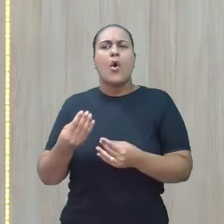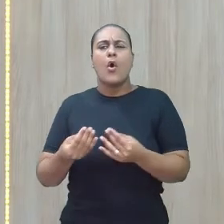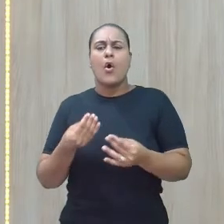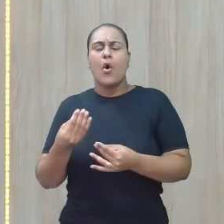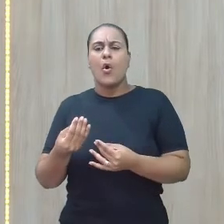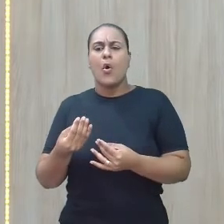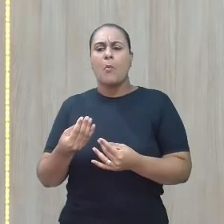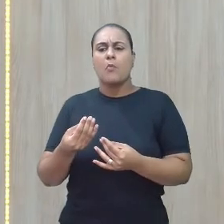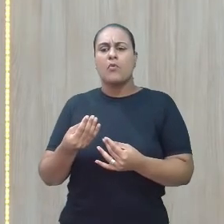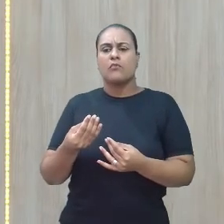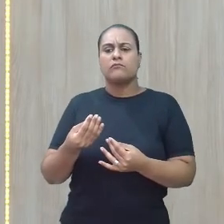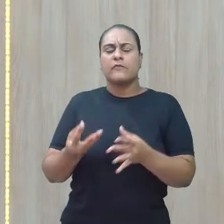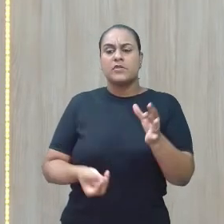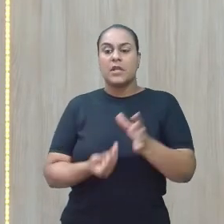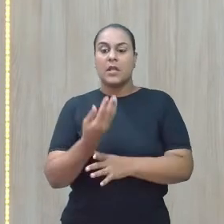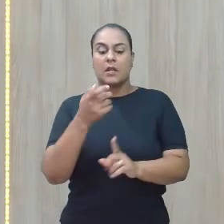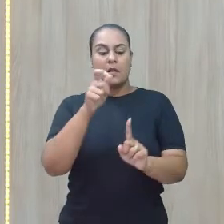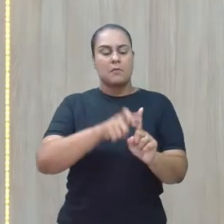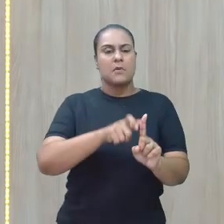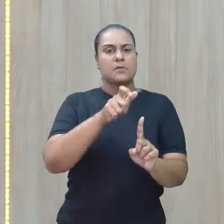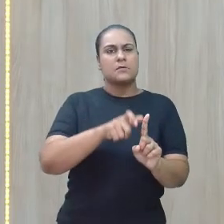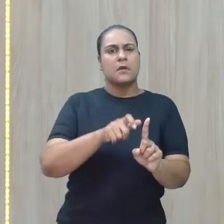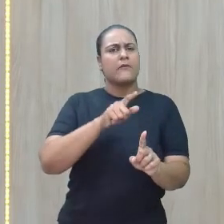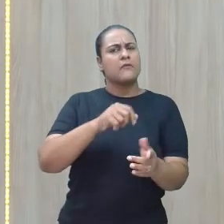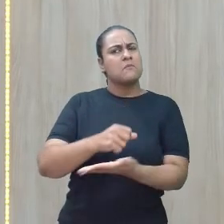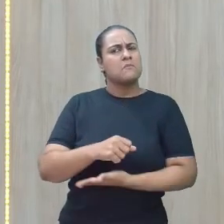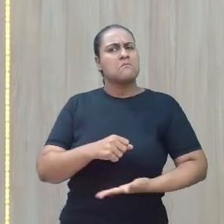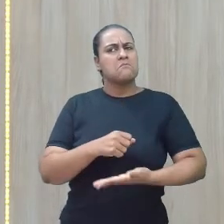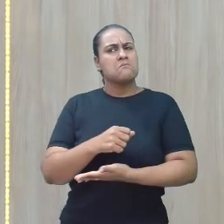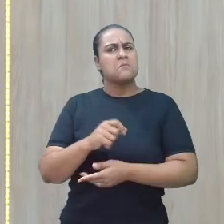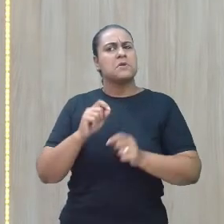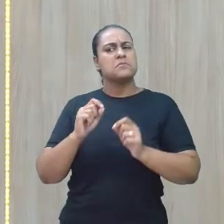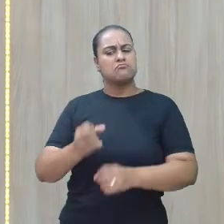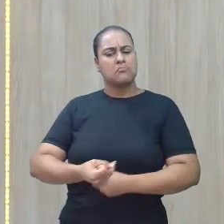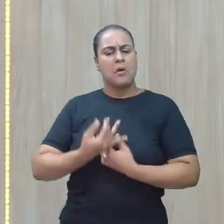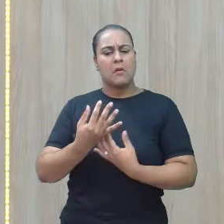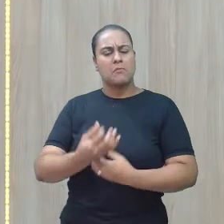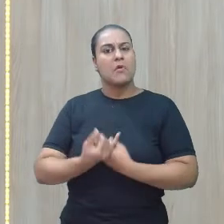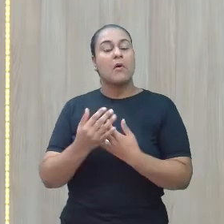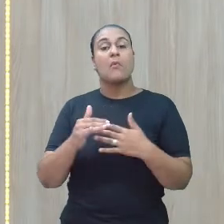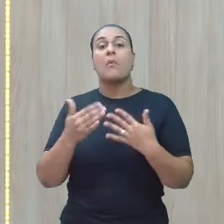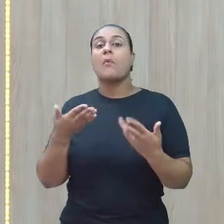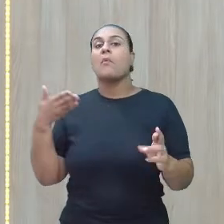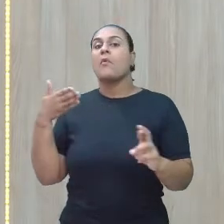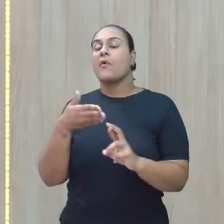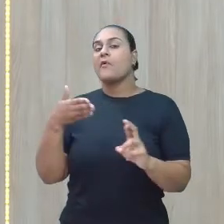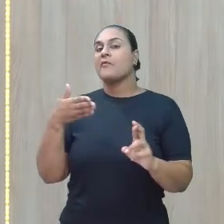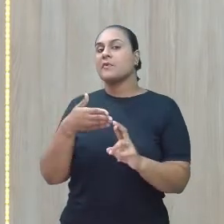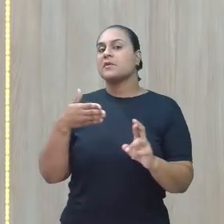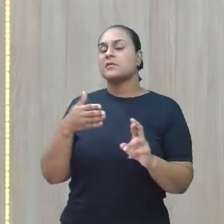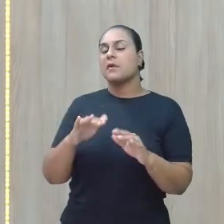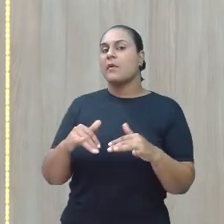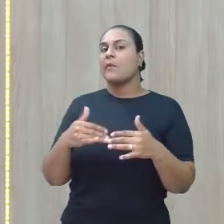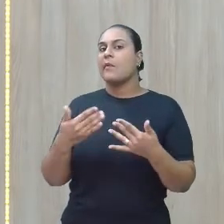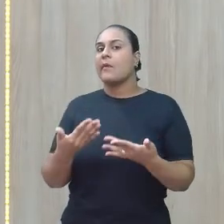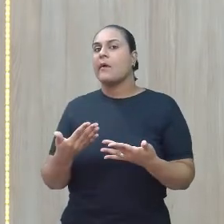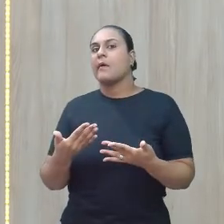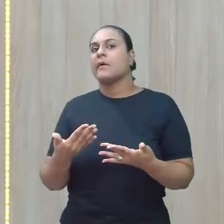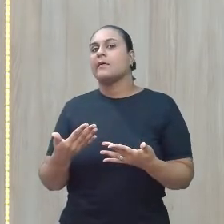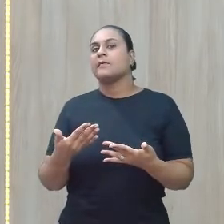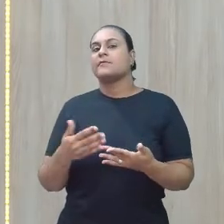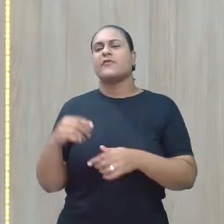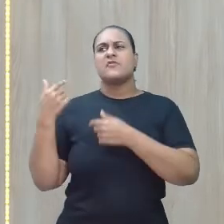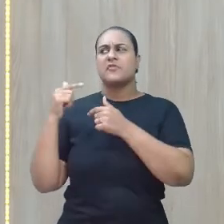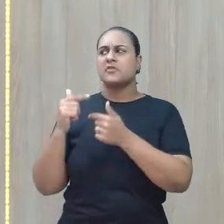seus personagens, você se baseia em quê? Né, esse é outro ponto, né? Quais são os referenciais, já que ele fala sobre raiz, já que você fala